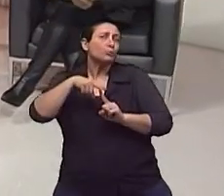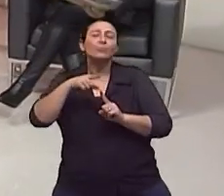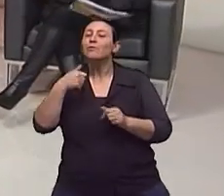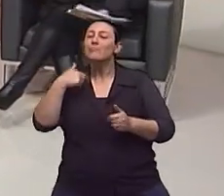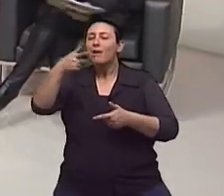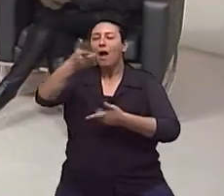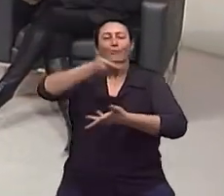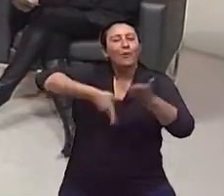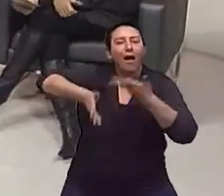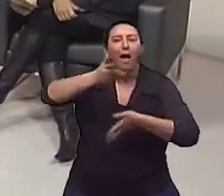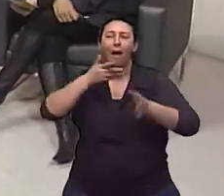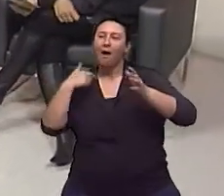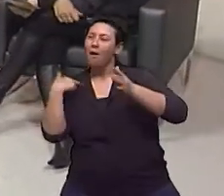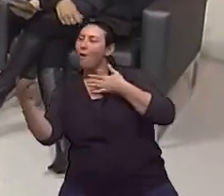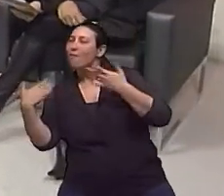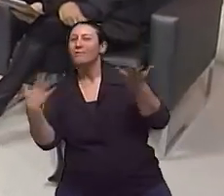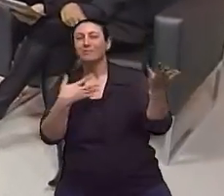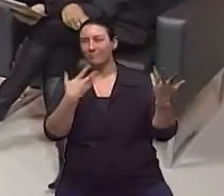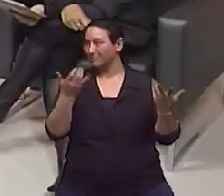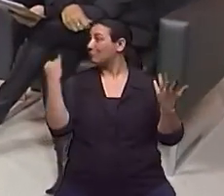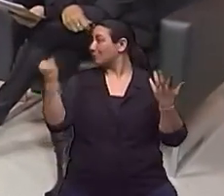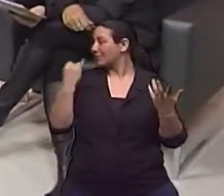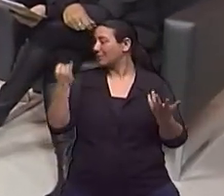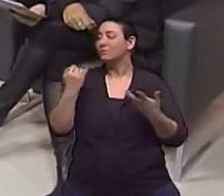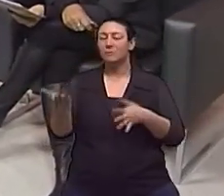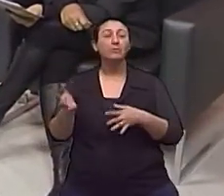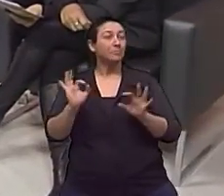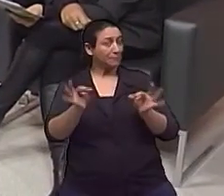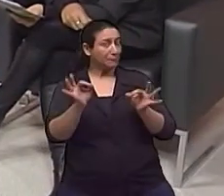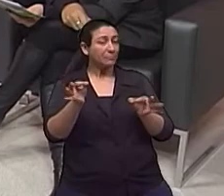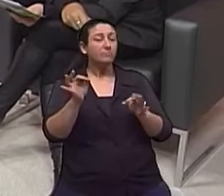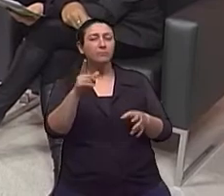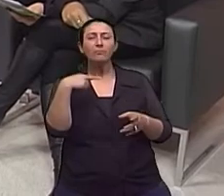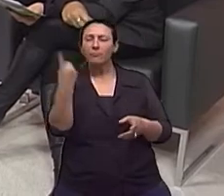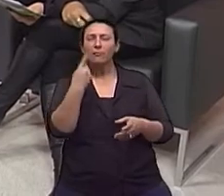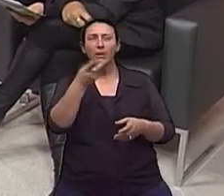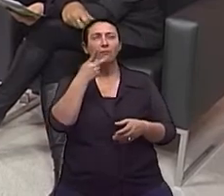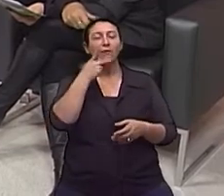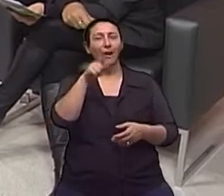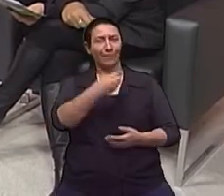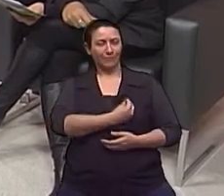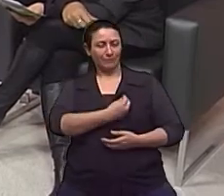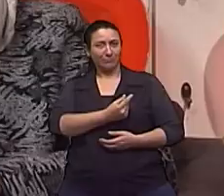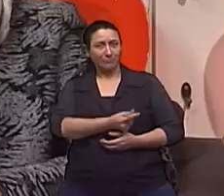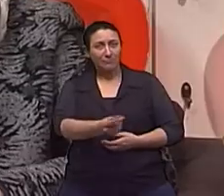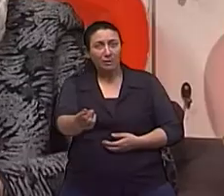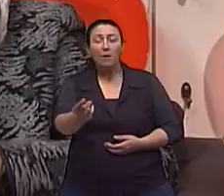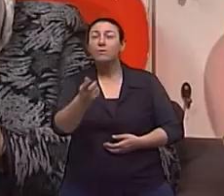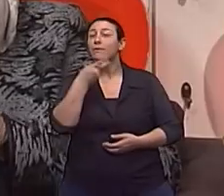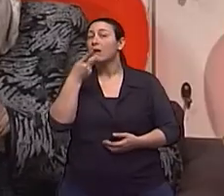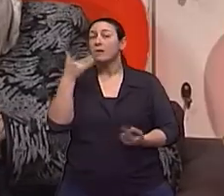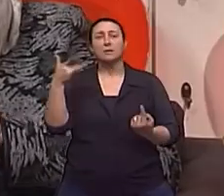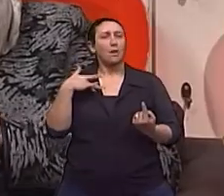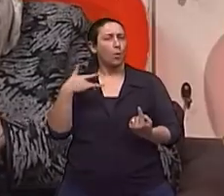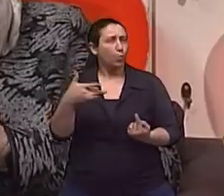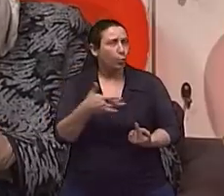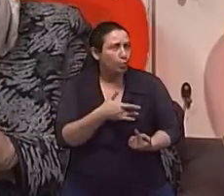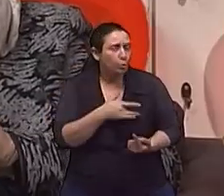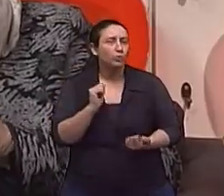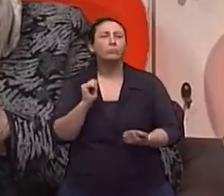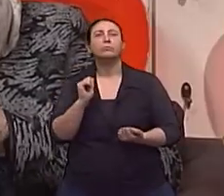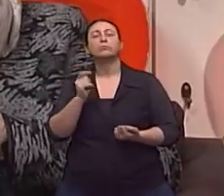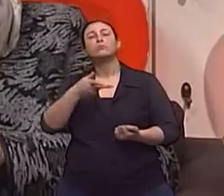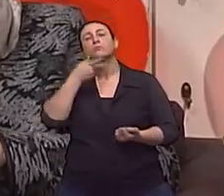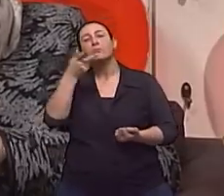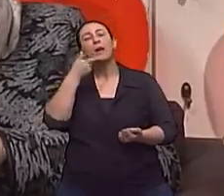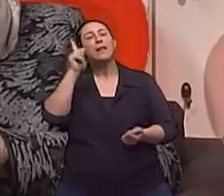e ir para lá trocar e e completar o teu veja quando a gente fala uma atividade a gente porta falando de saúde a gente pode estar falando